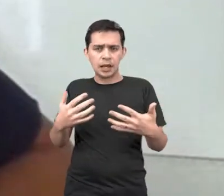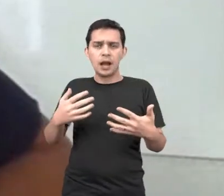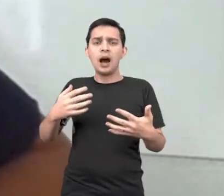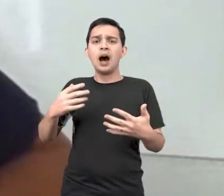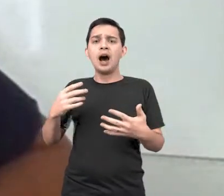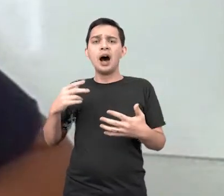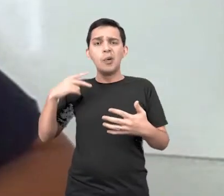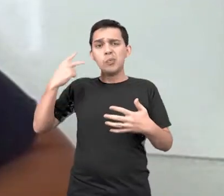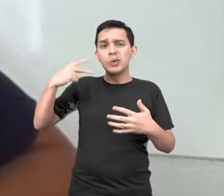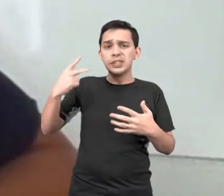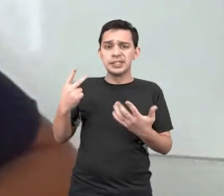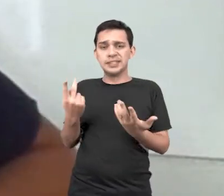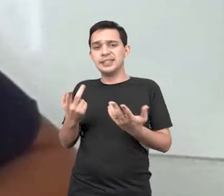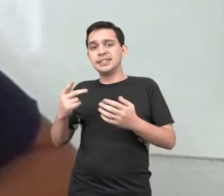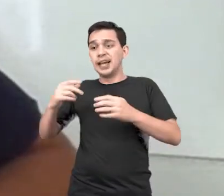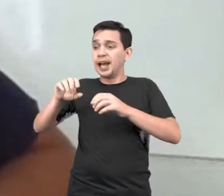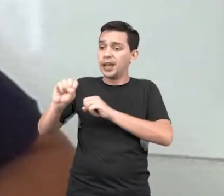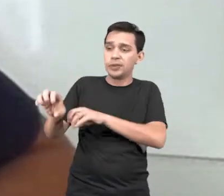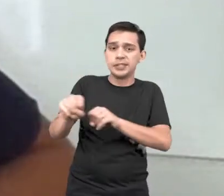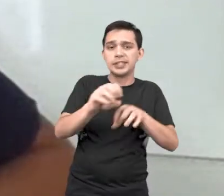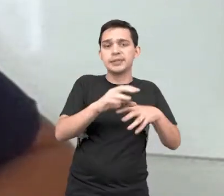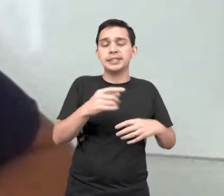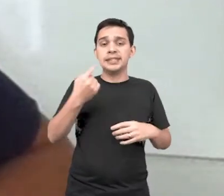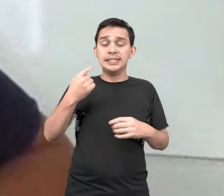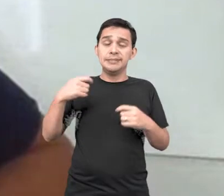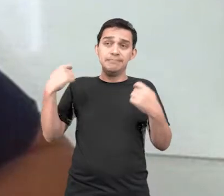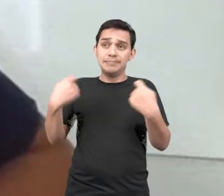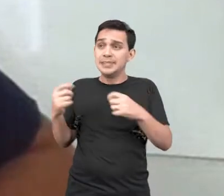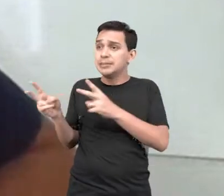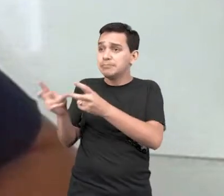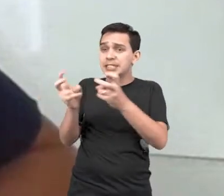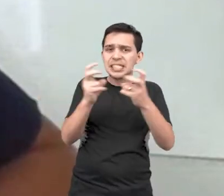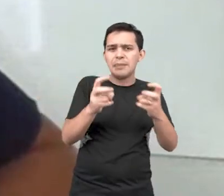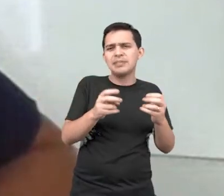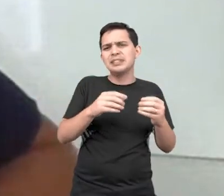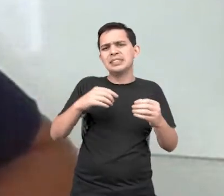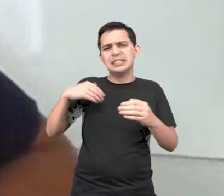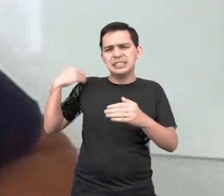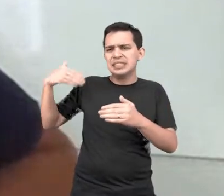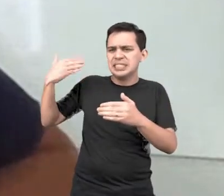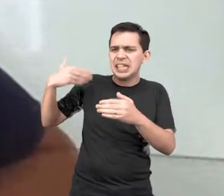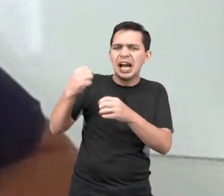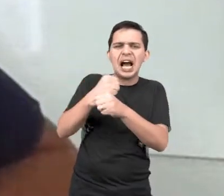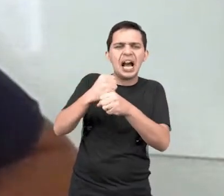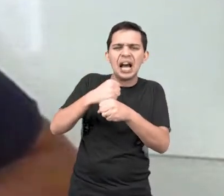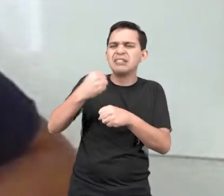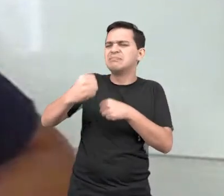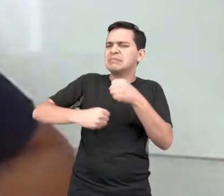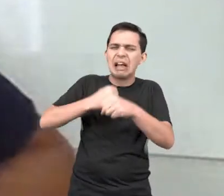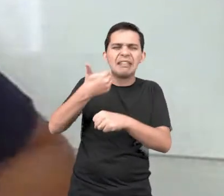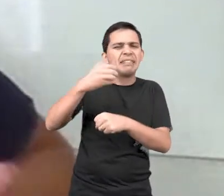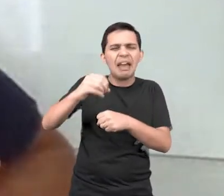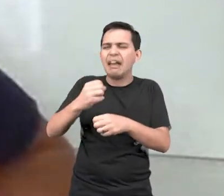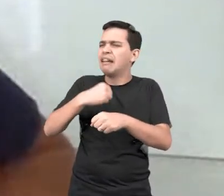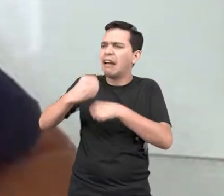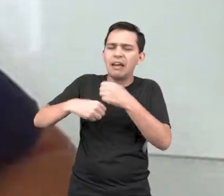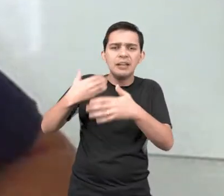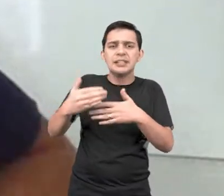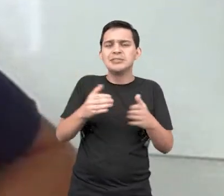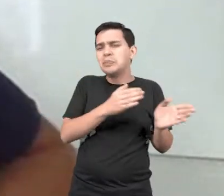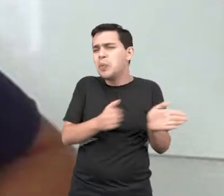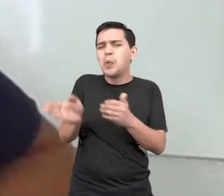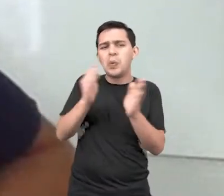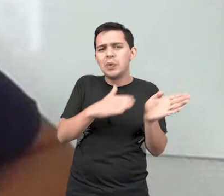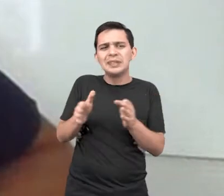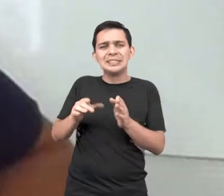da política pública educacional, né? Que a gente tem assistido ao longo de muitas décadas, né? Esse mecanismo ele